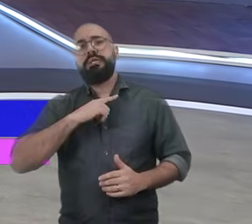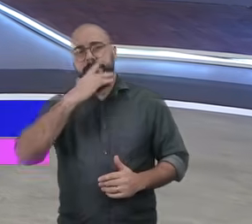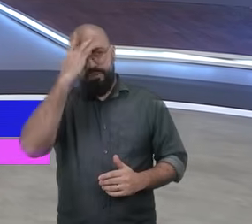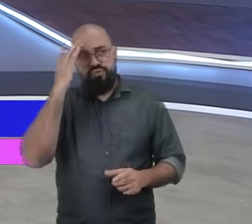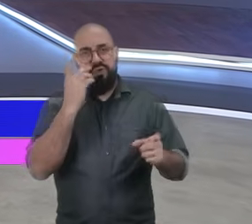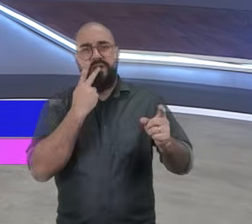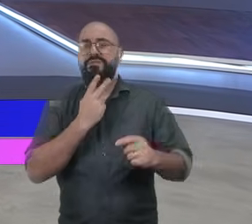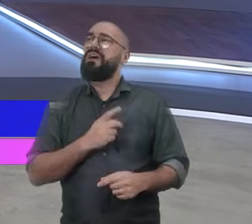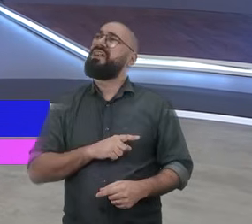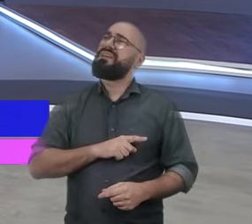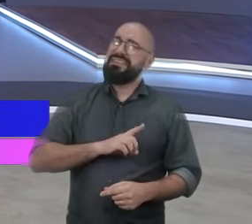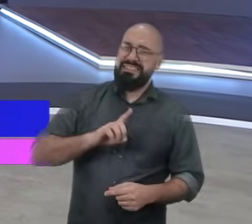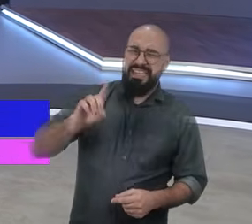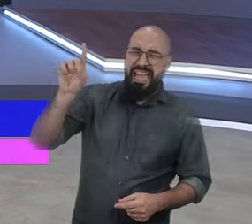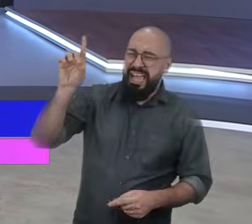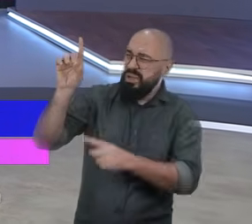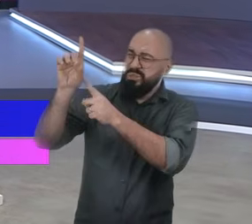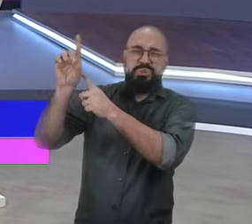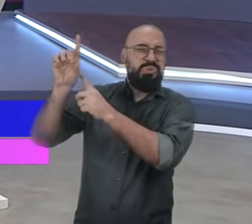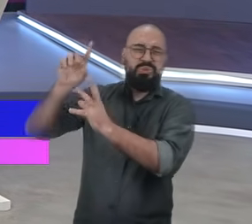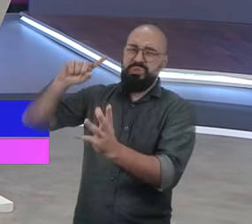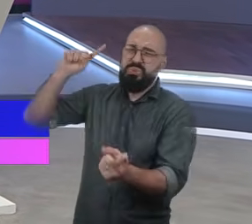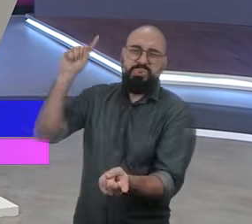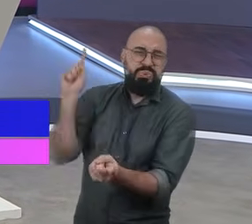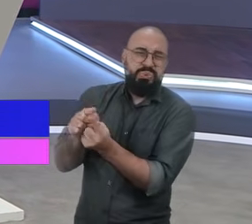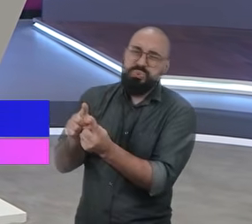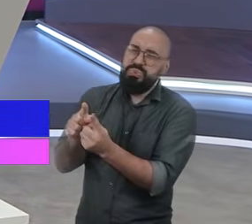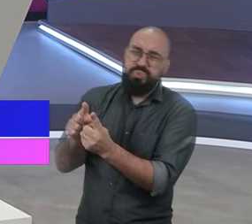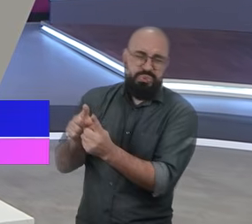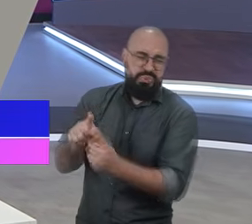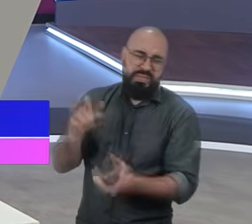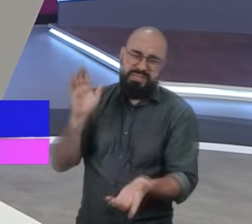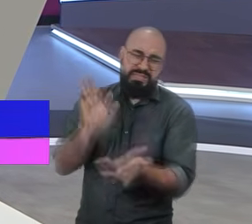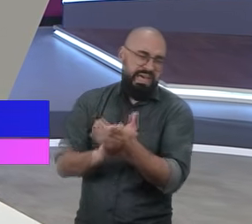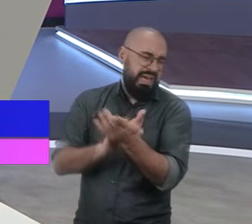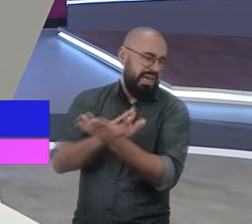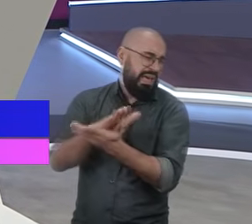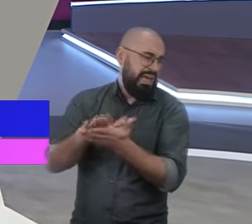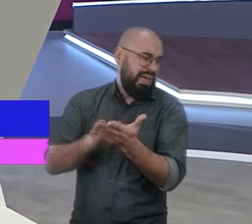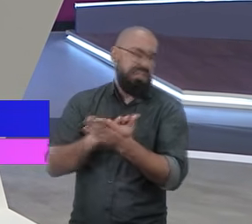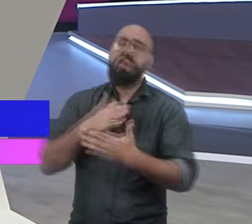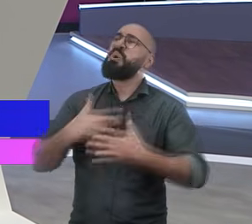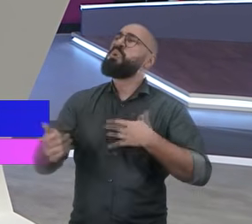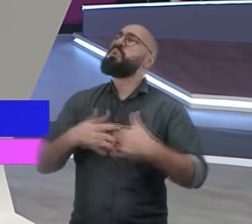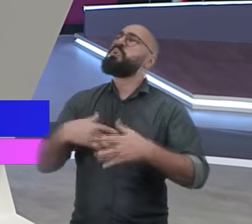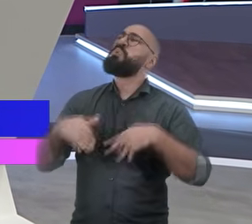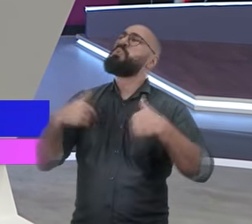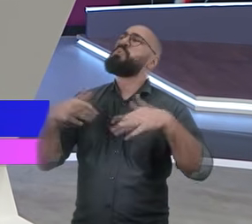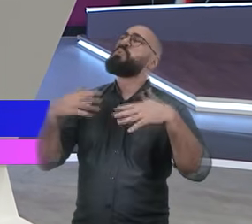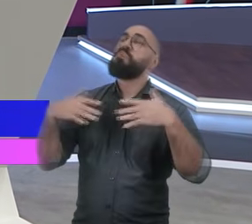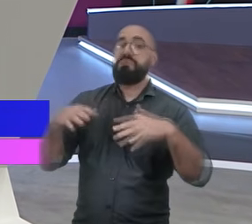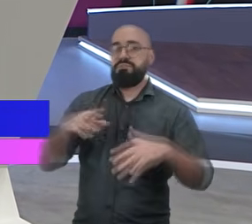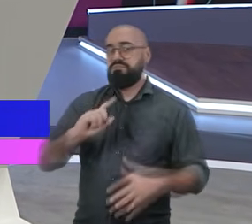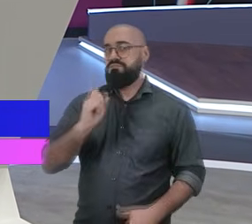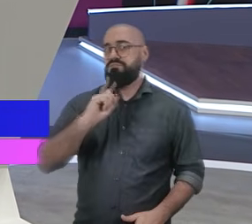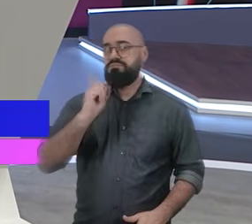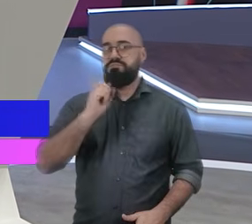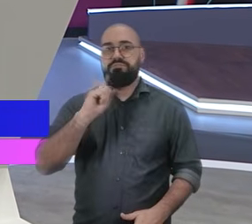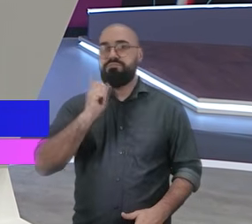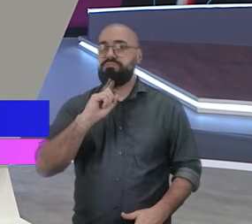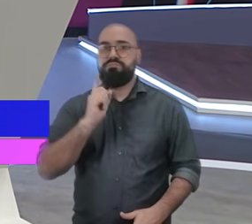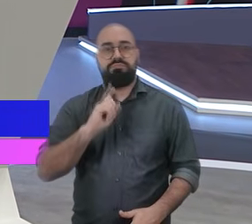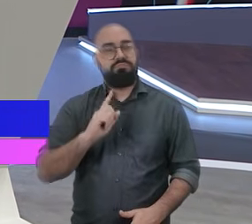Deus, que olham para esse Deus como se fosse qualquer coisa. Não, você não pode fazer